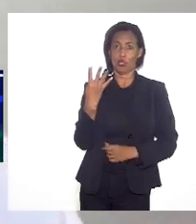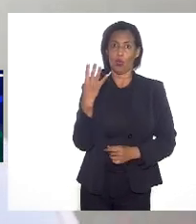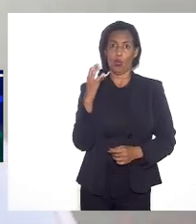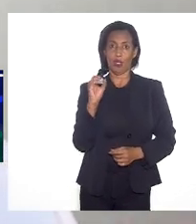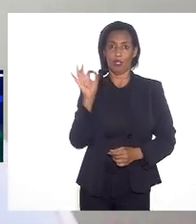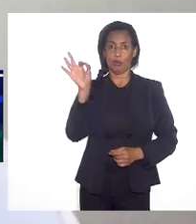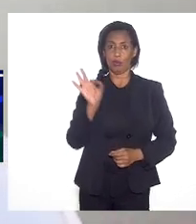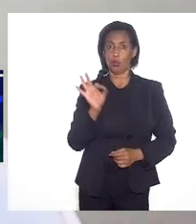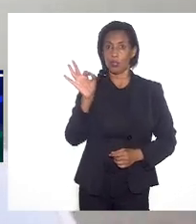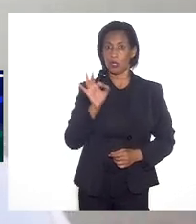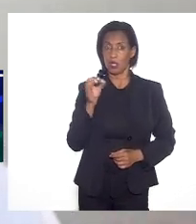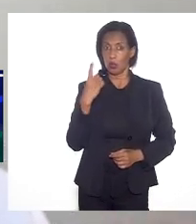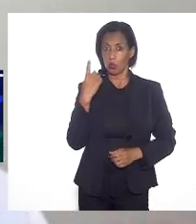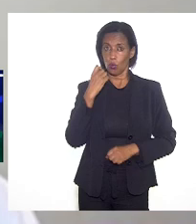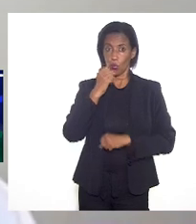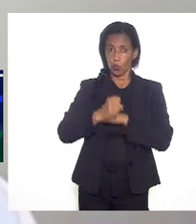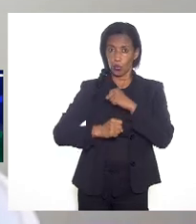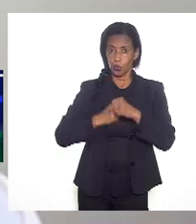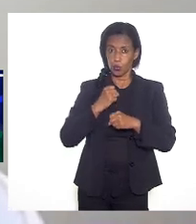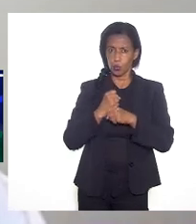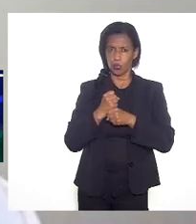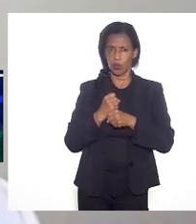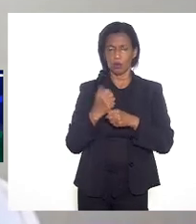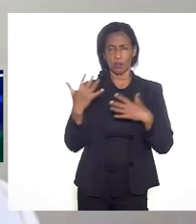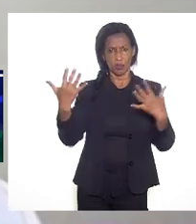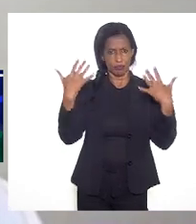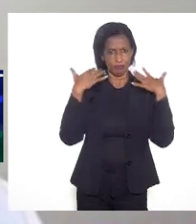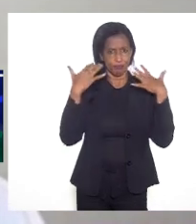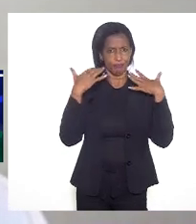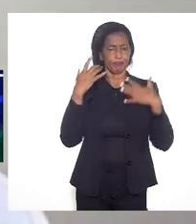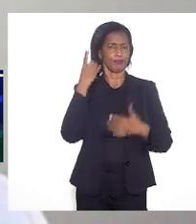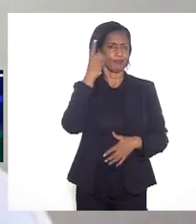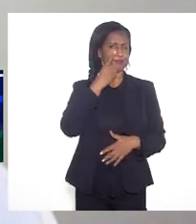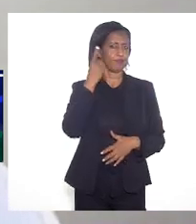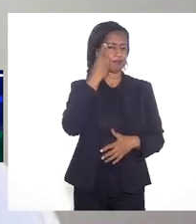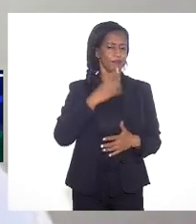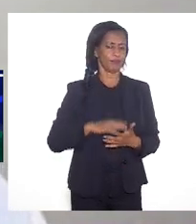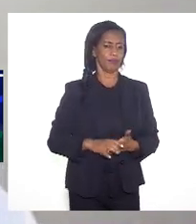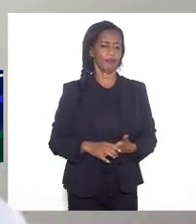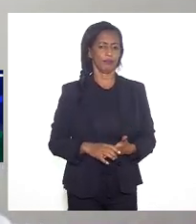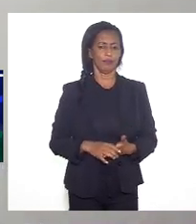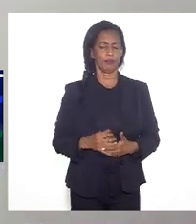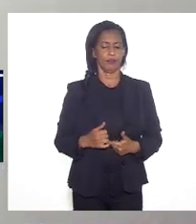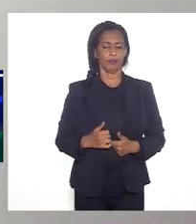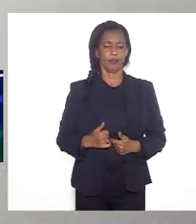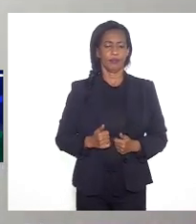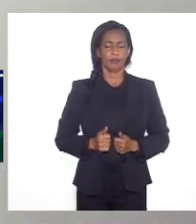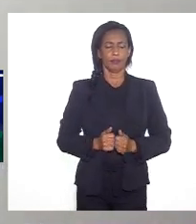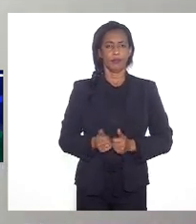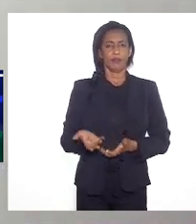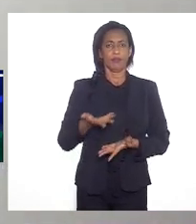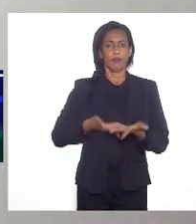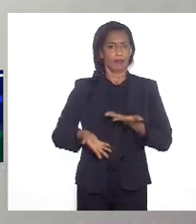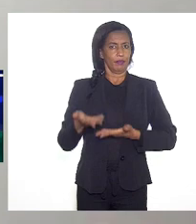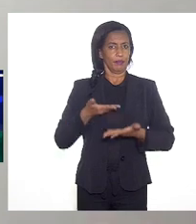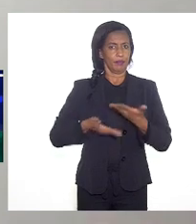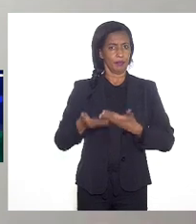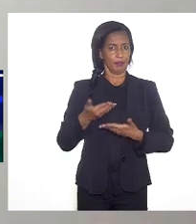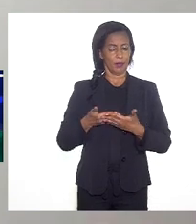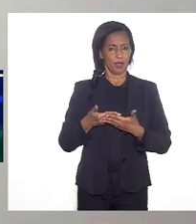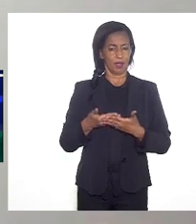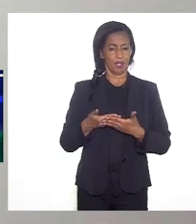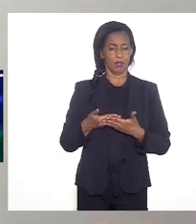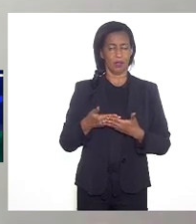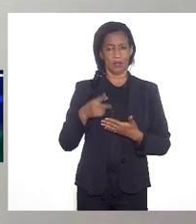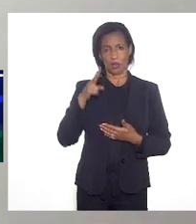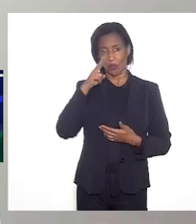ano. Eu quero chamar a atenção dos deputados. a participação das nossas forças